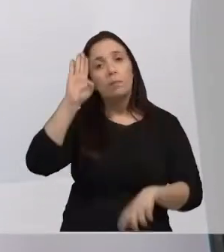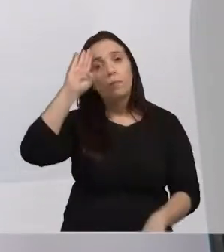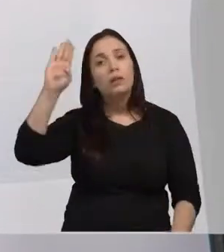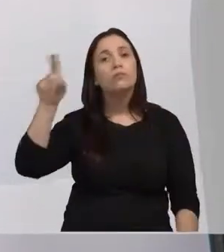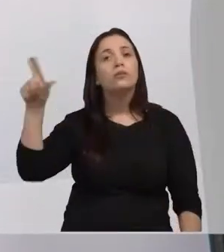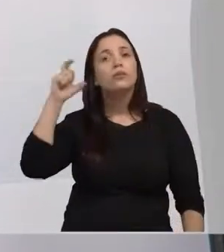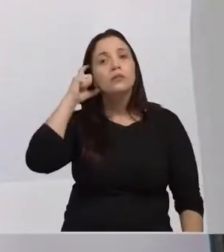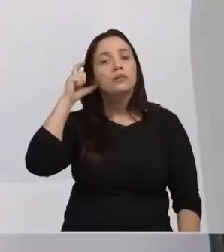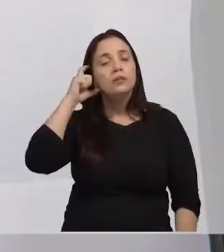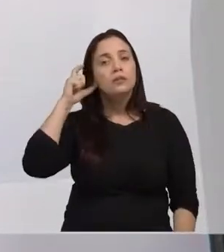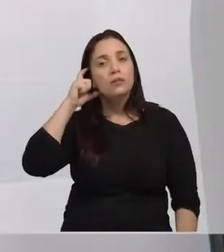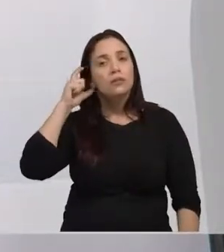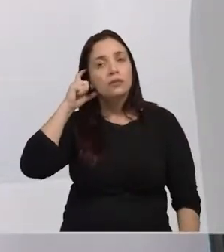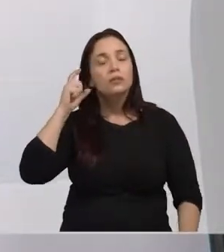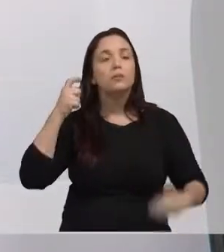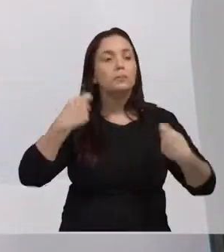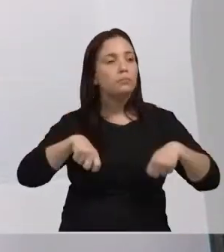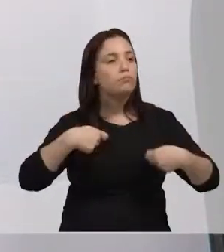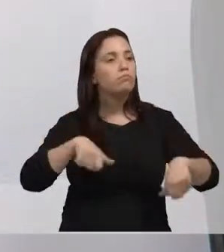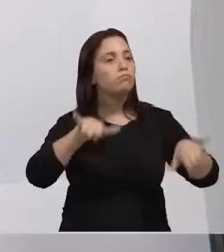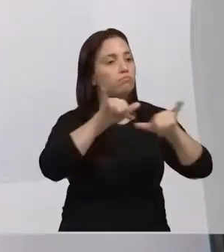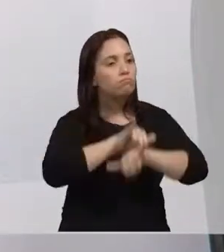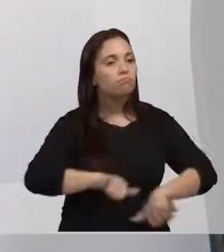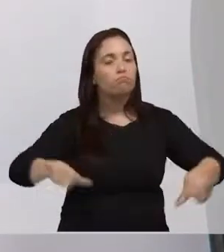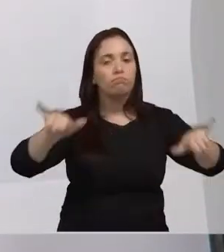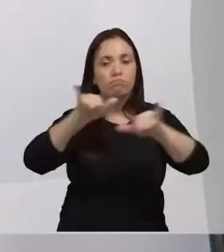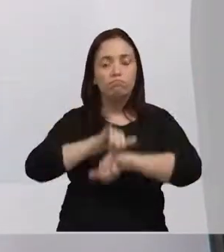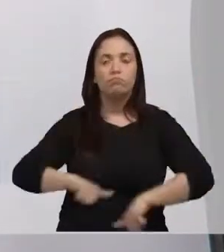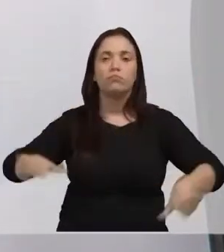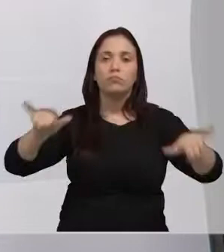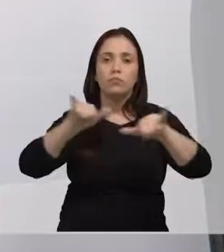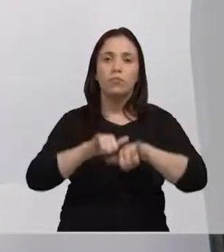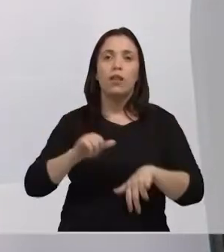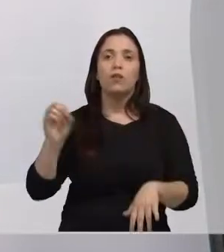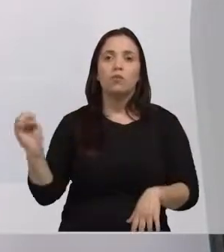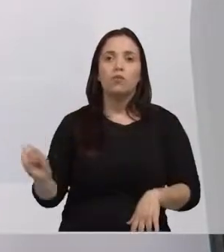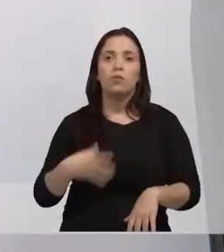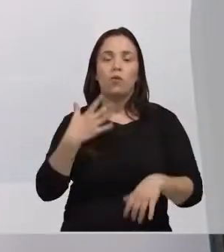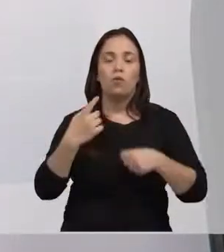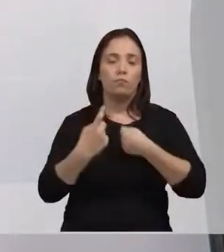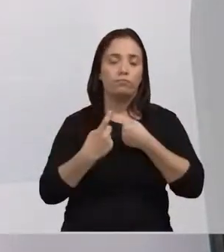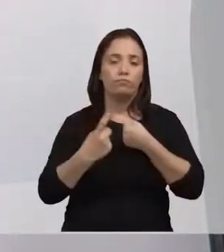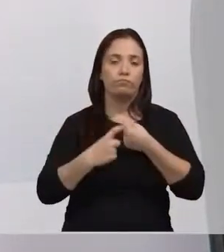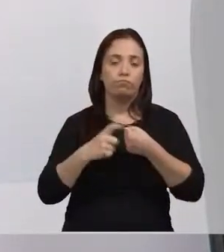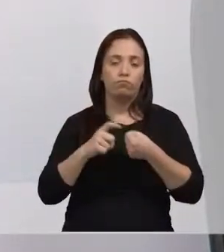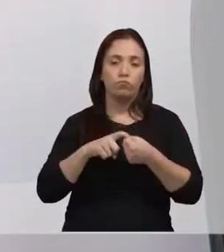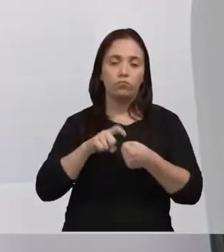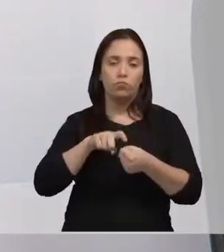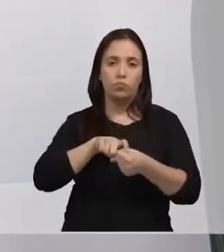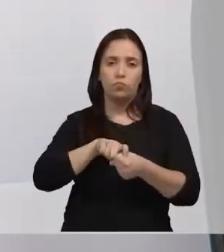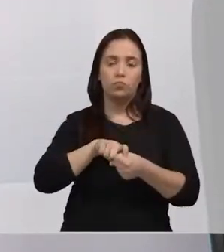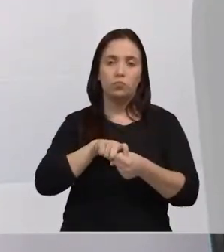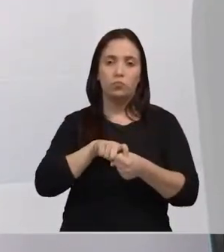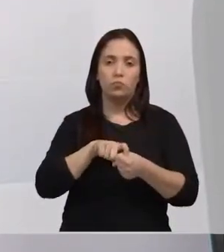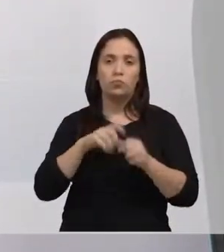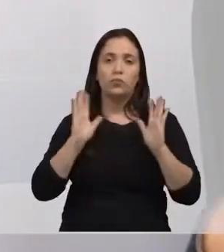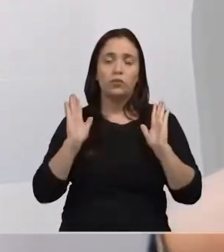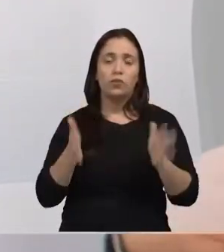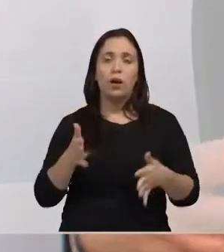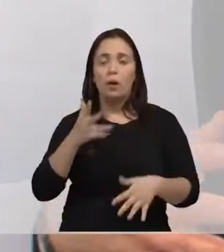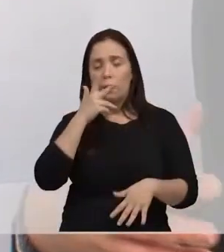Cid Gomes é tentar reorganizar um novo bloco depois de toda